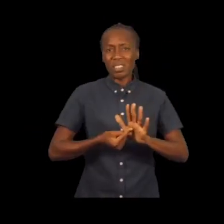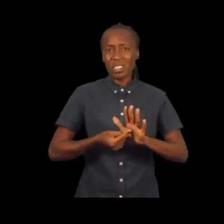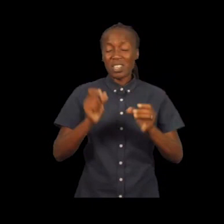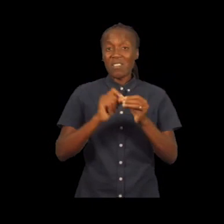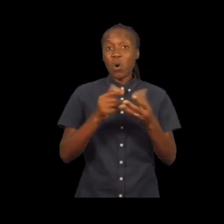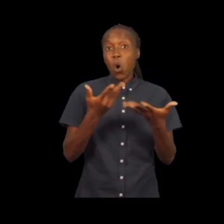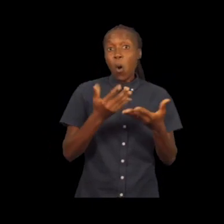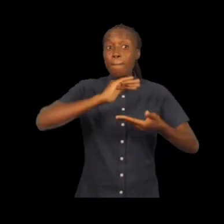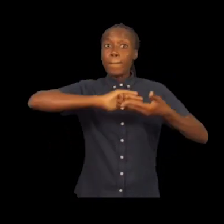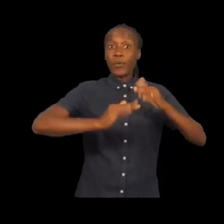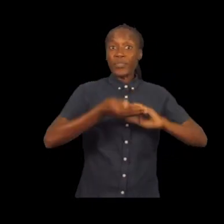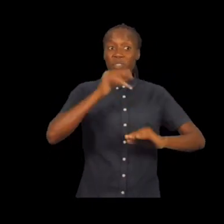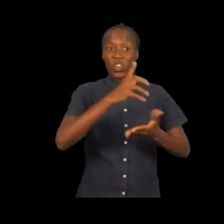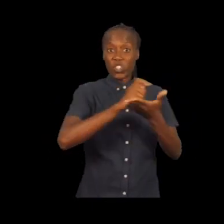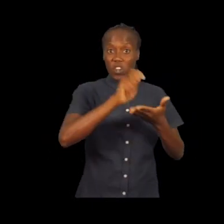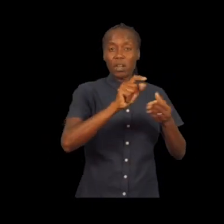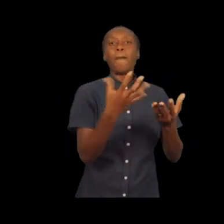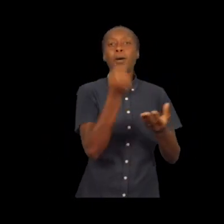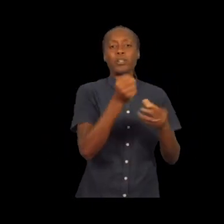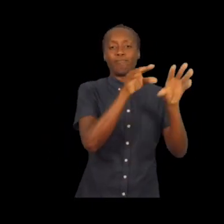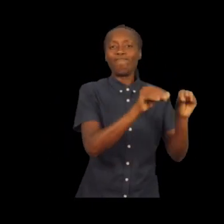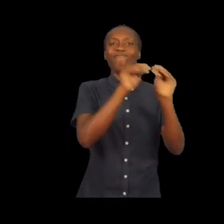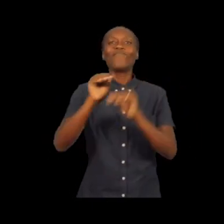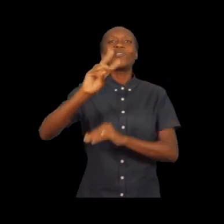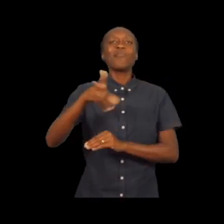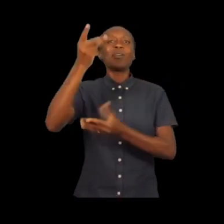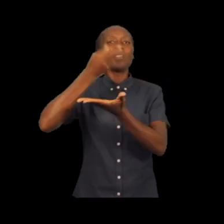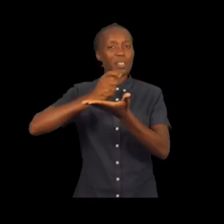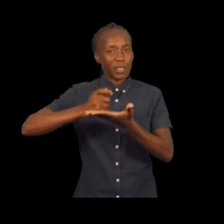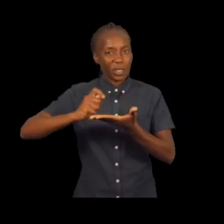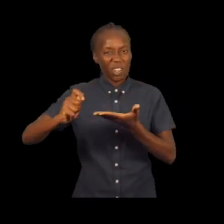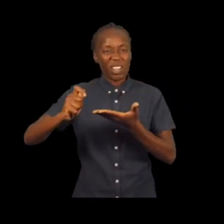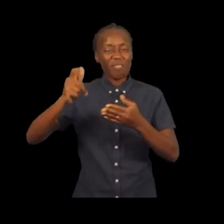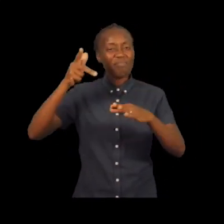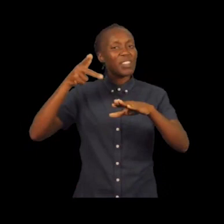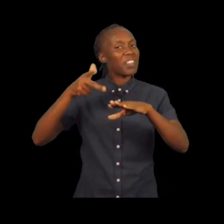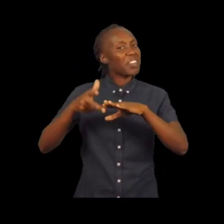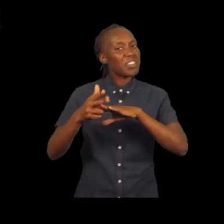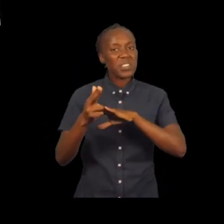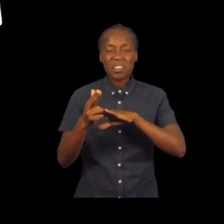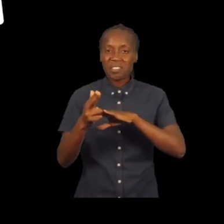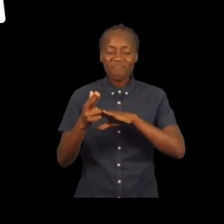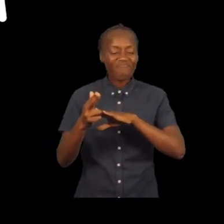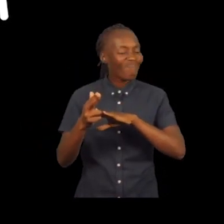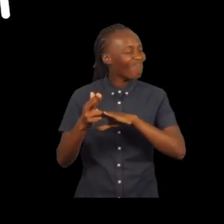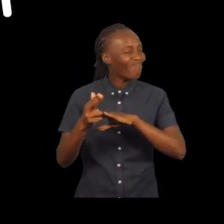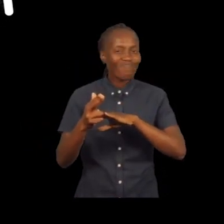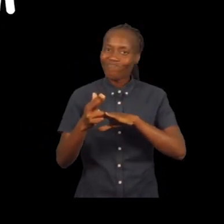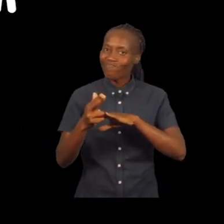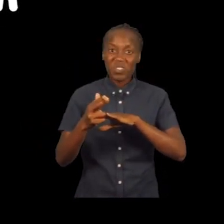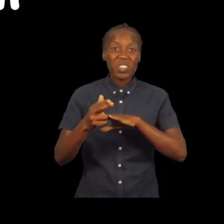contrário Eles continuam impunes se dentro da escola não se sente